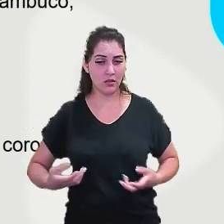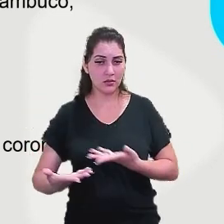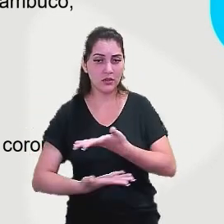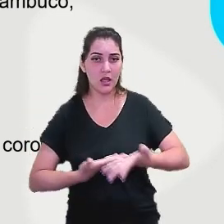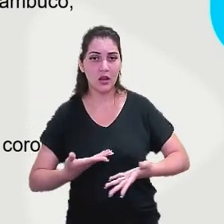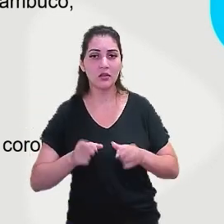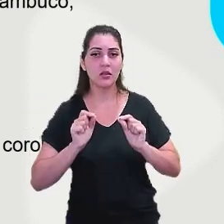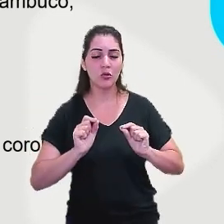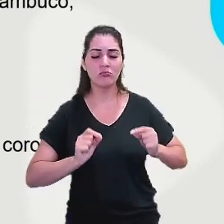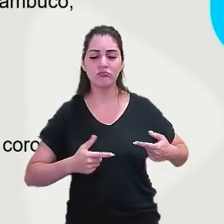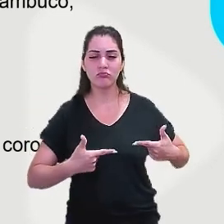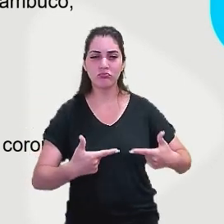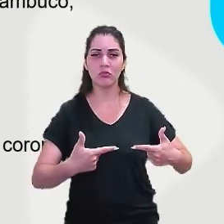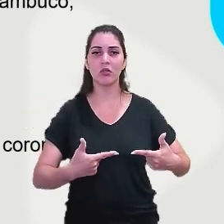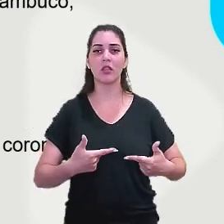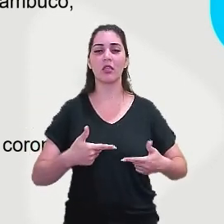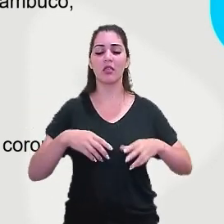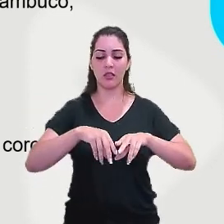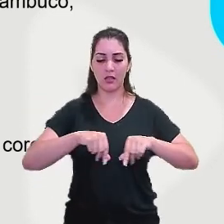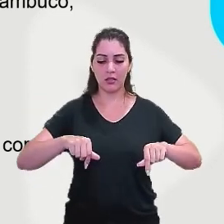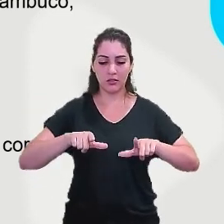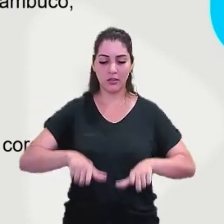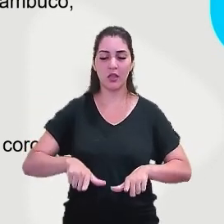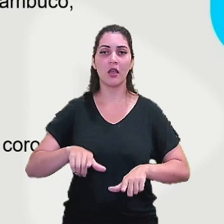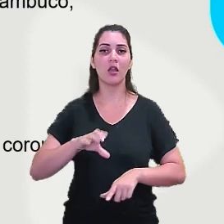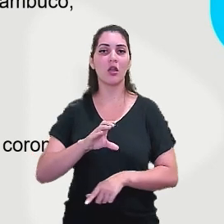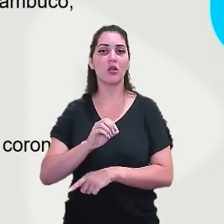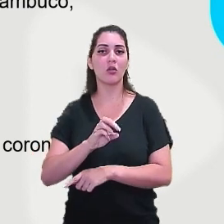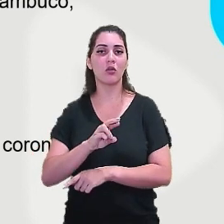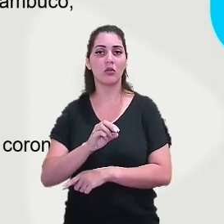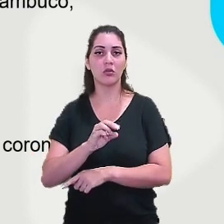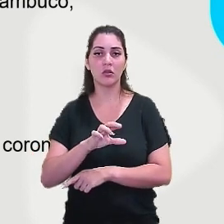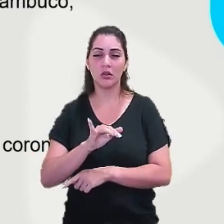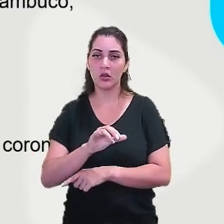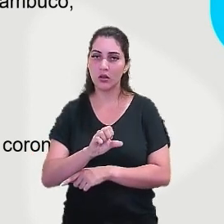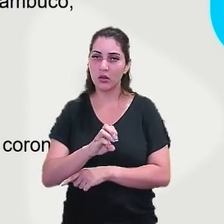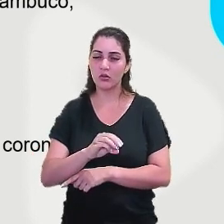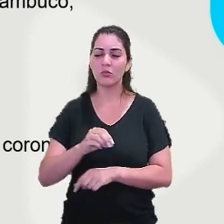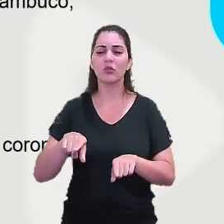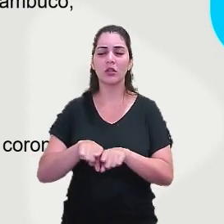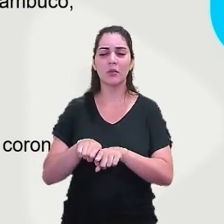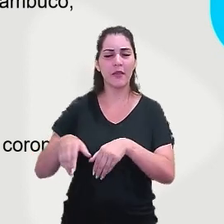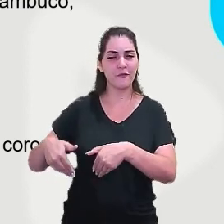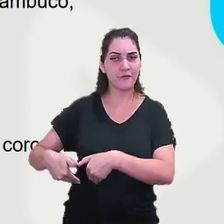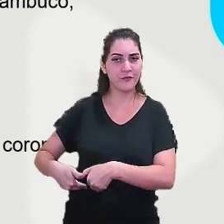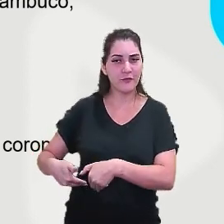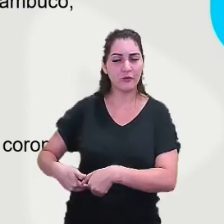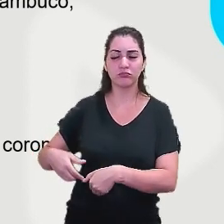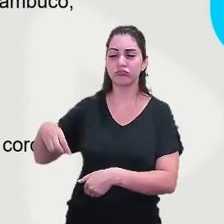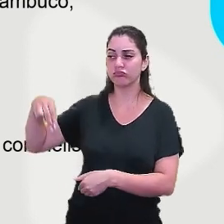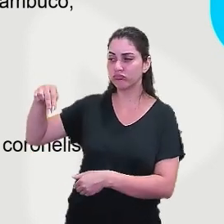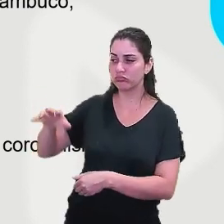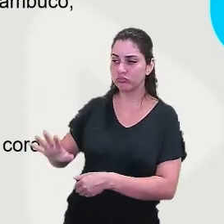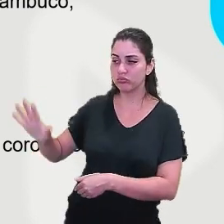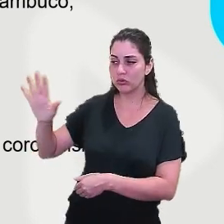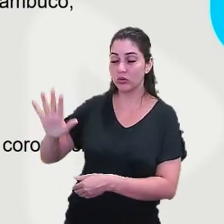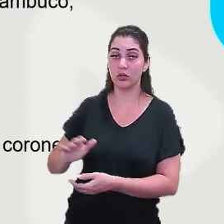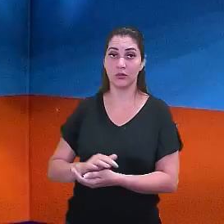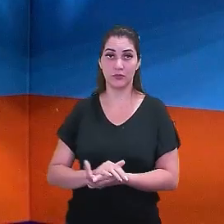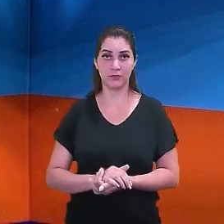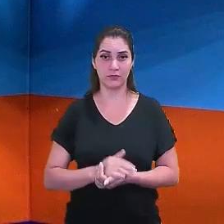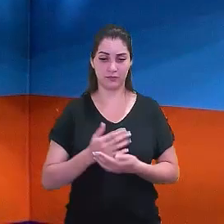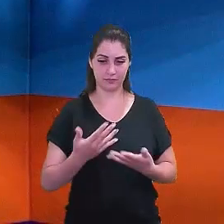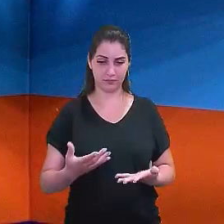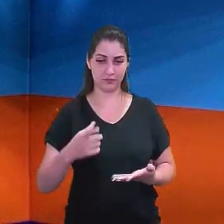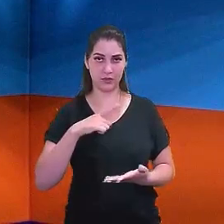da terra, coronelismo e revolta à situação de miséria no Nordeste. Então, se ouve-se